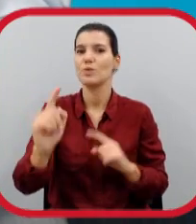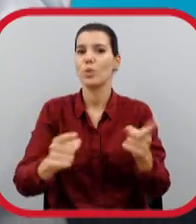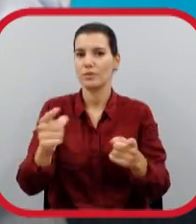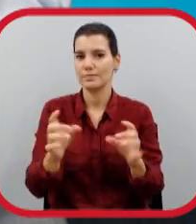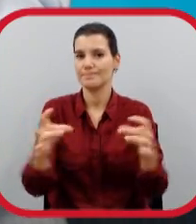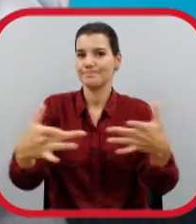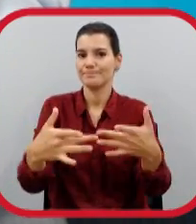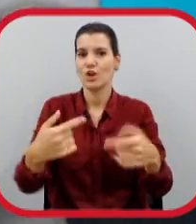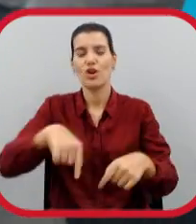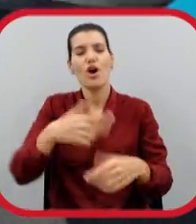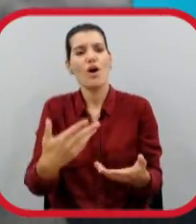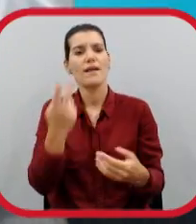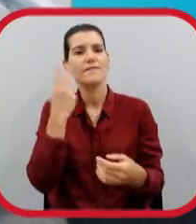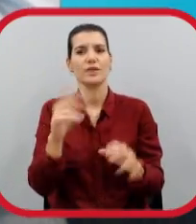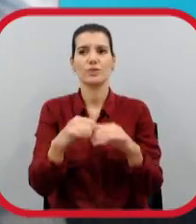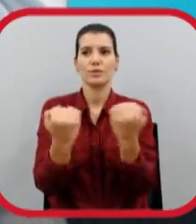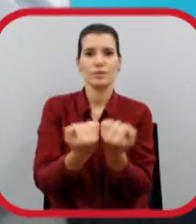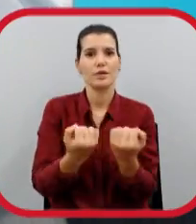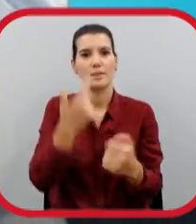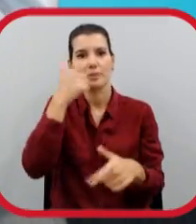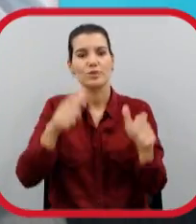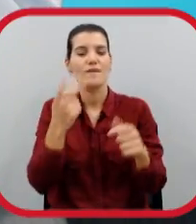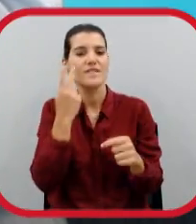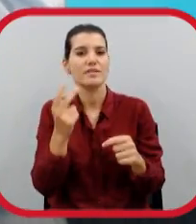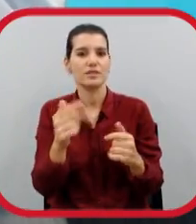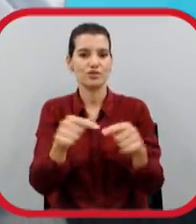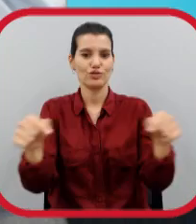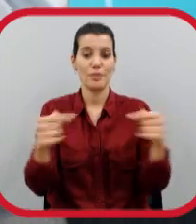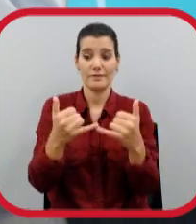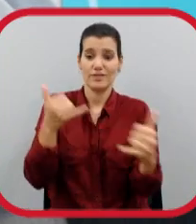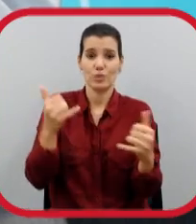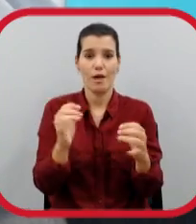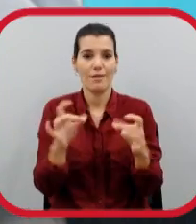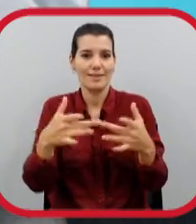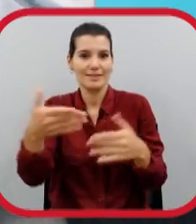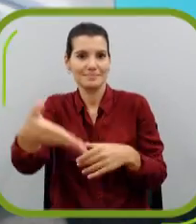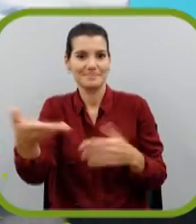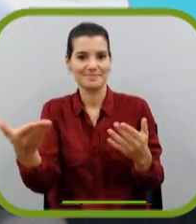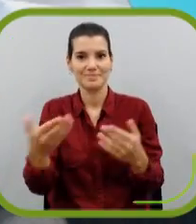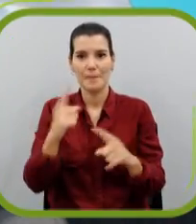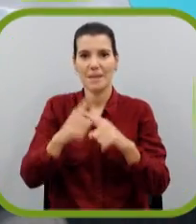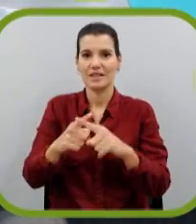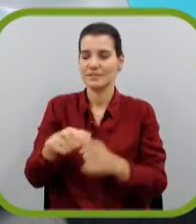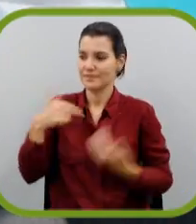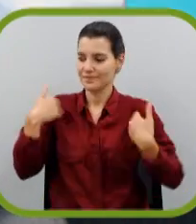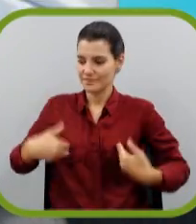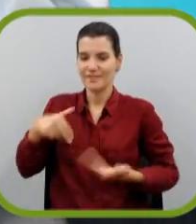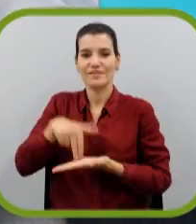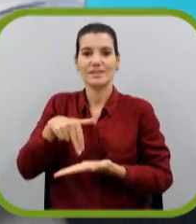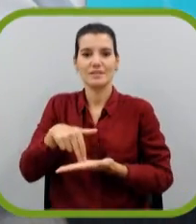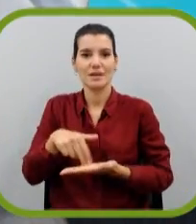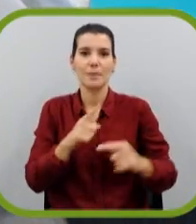que é que significa. Nós hoje vivemos como sociedade e como indivíduos no espaço virtual em sincronia com o espaço físico.